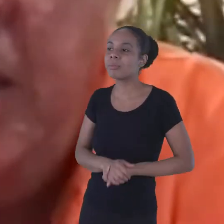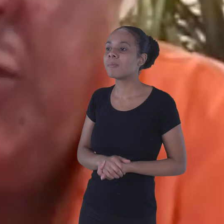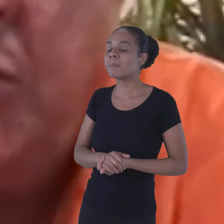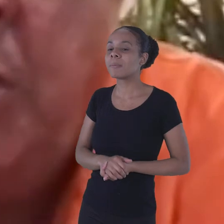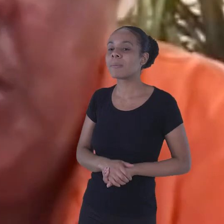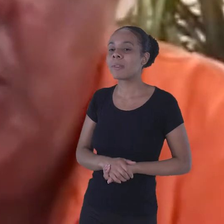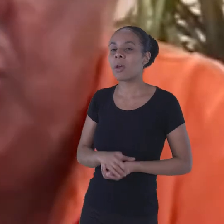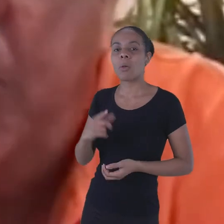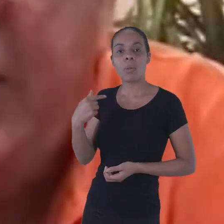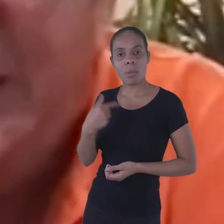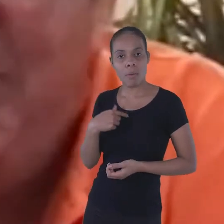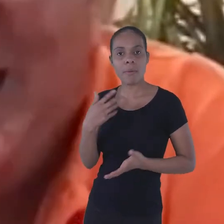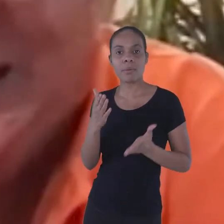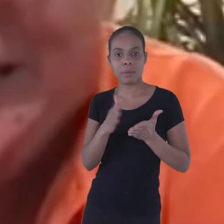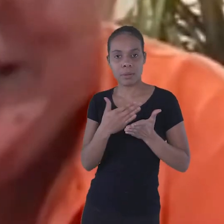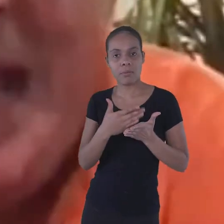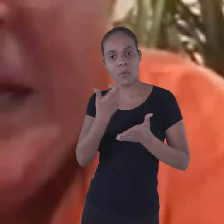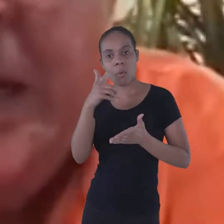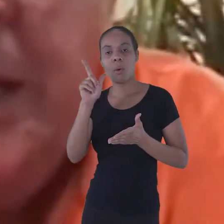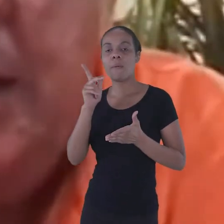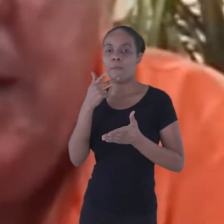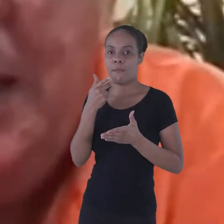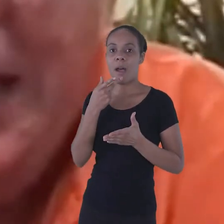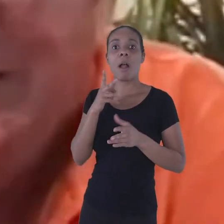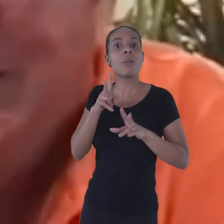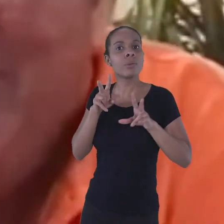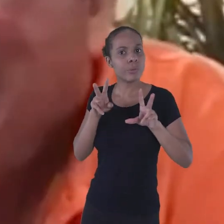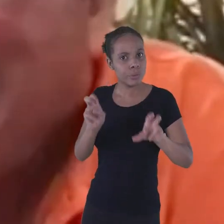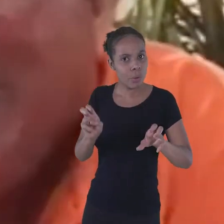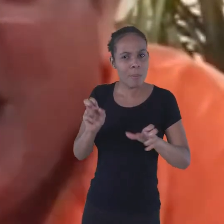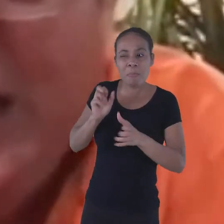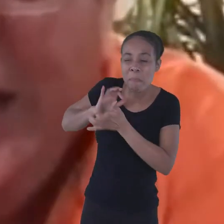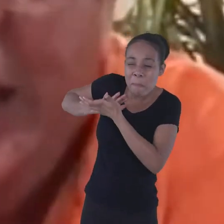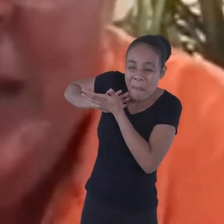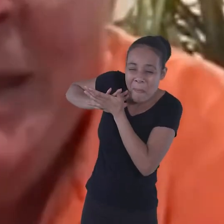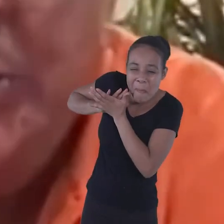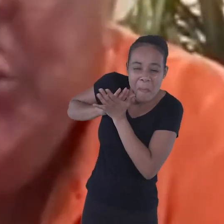sobre isso, sobre esse massacre